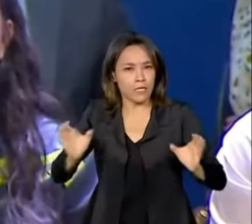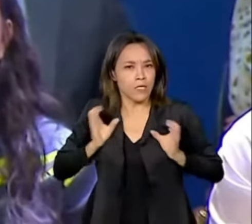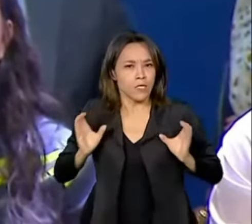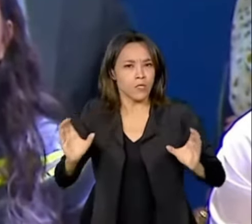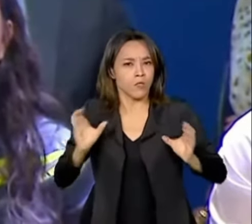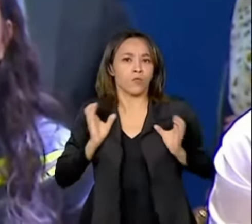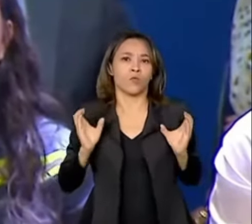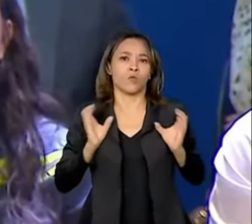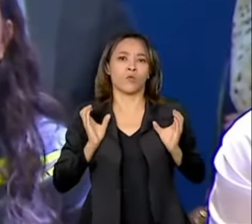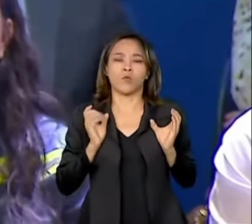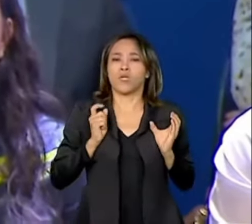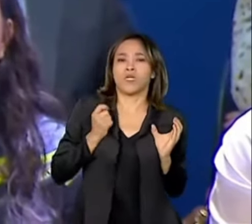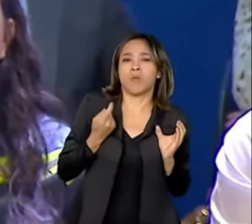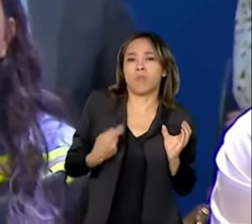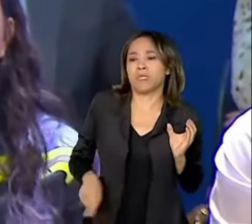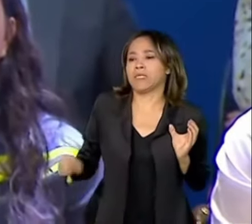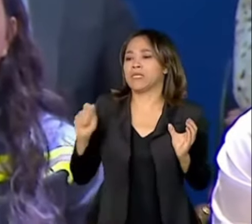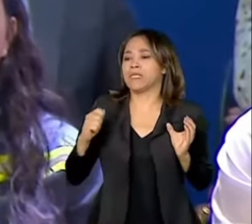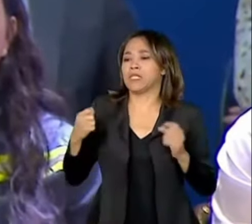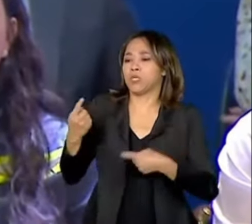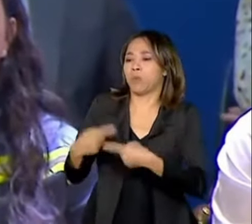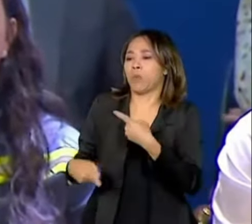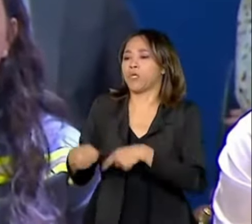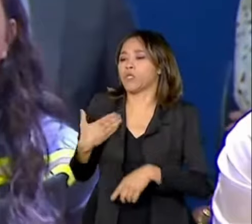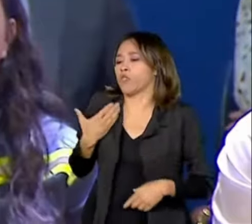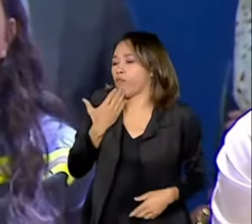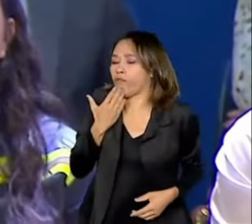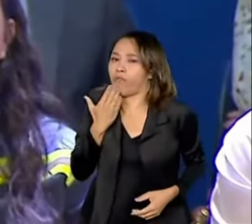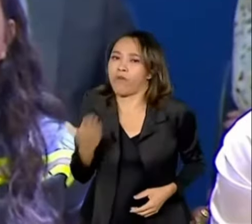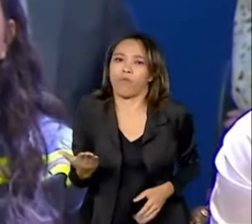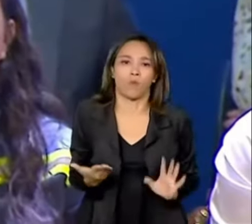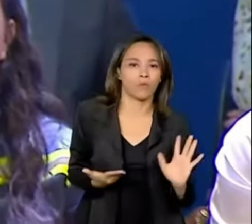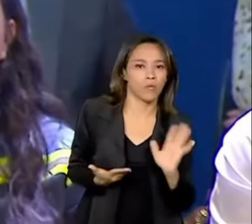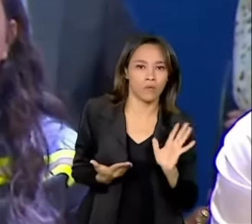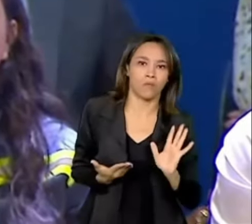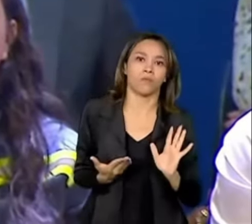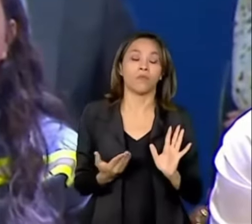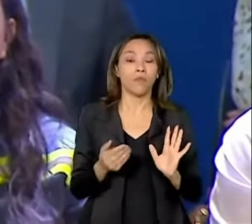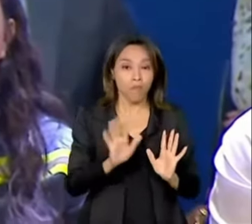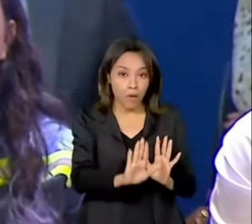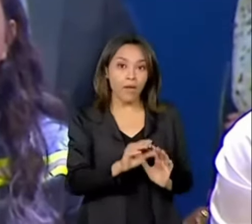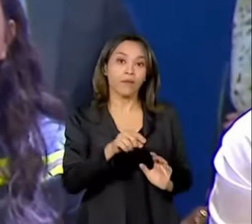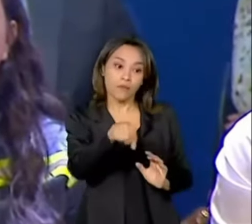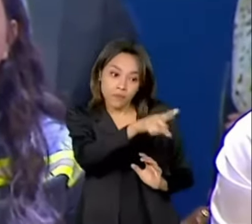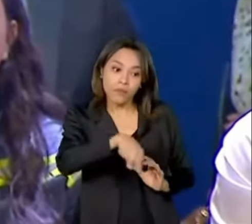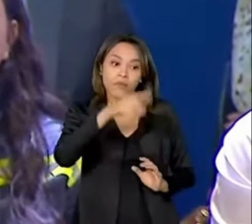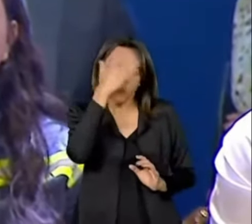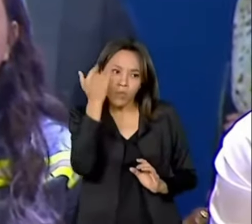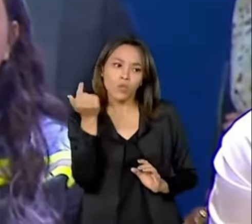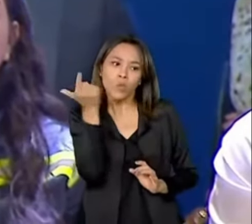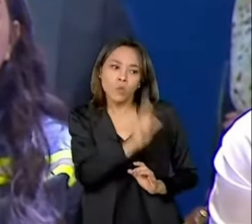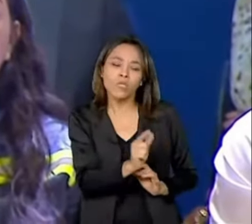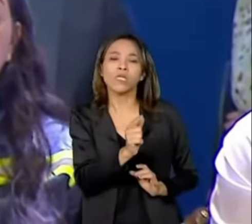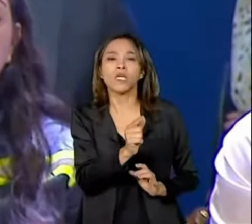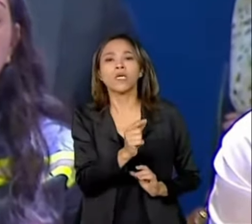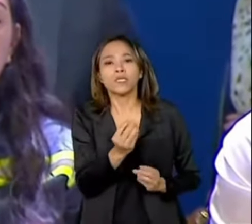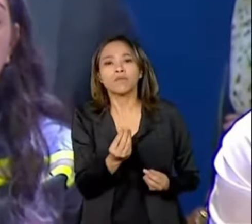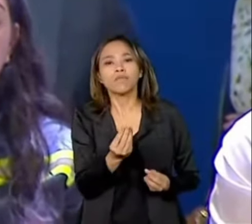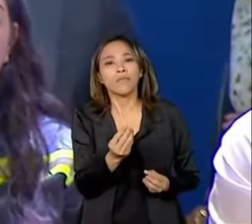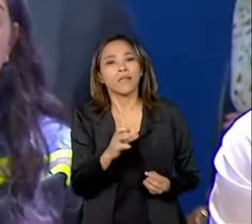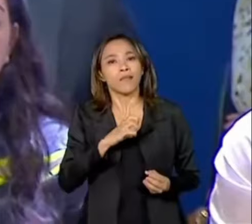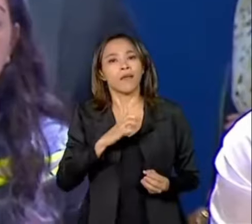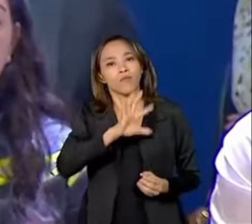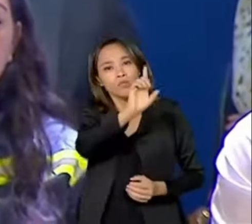não precise de política de favor para ninguém, mas que as pessoas ganhem aquilo que eles têm direito.